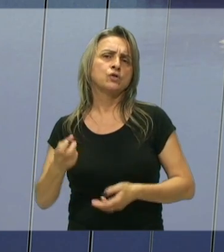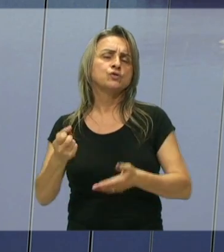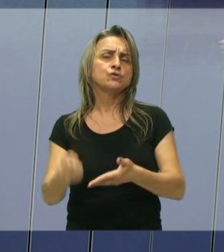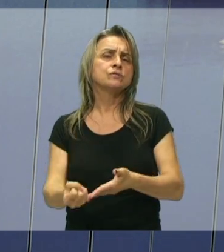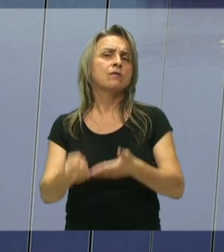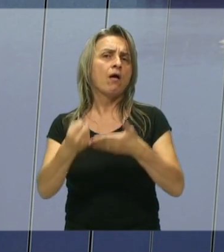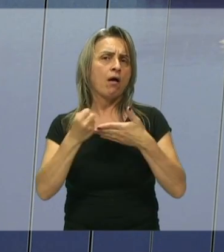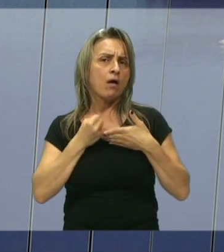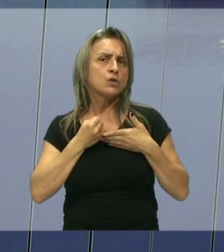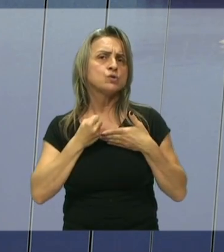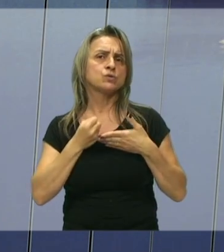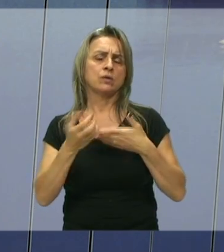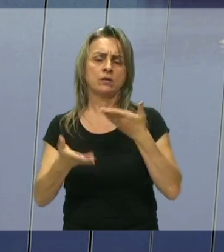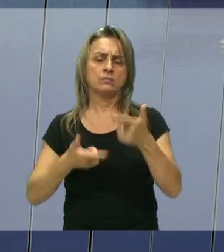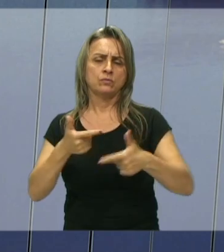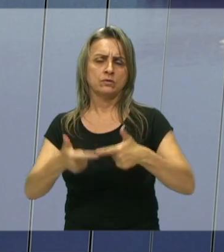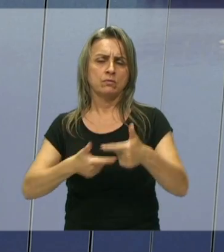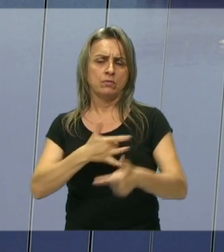saúde privado,